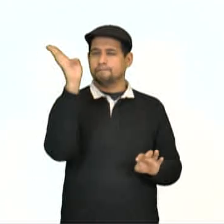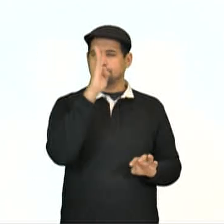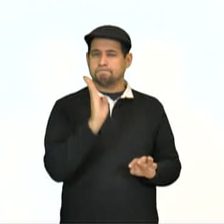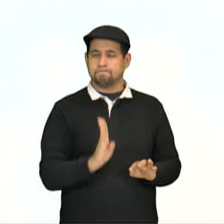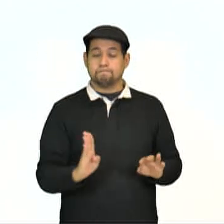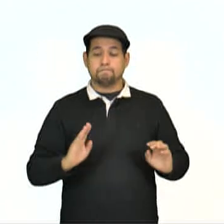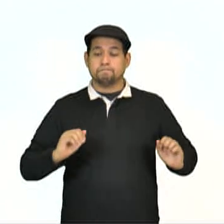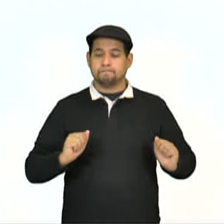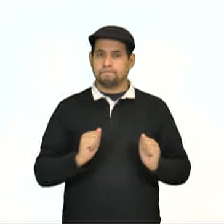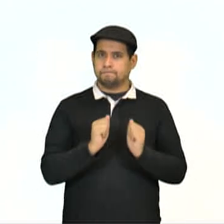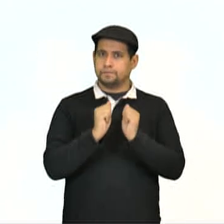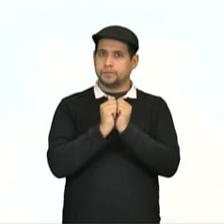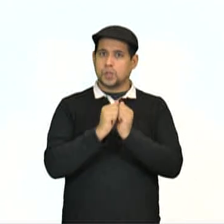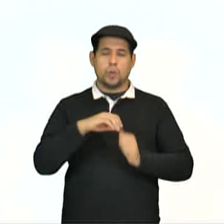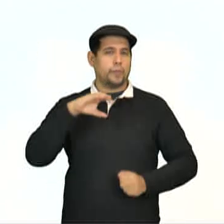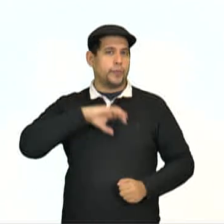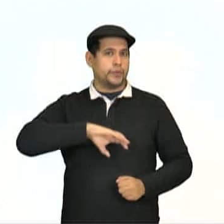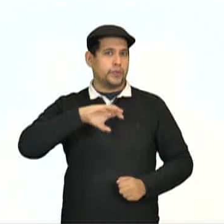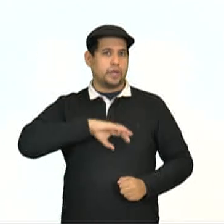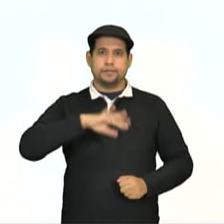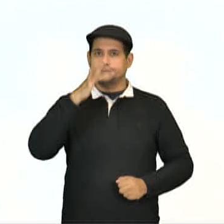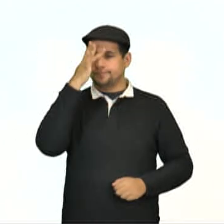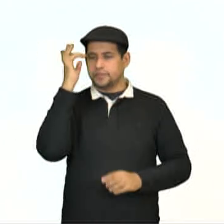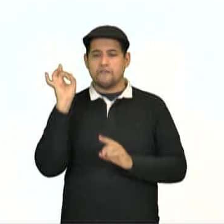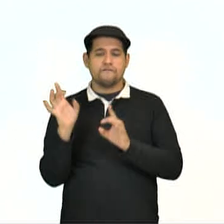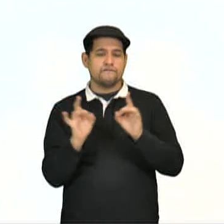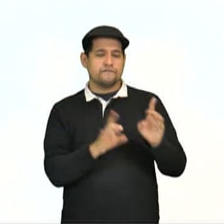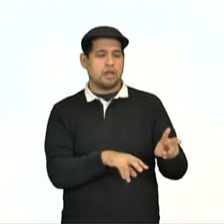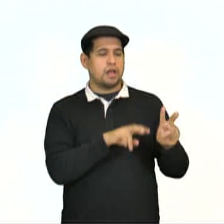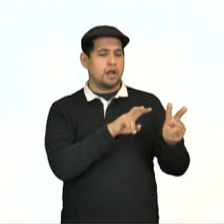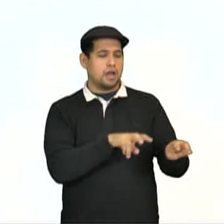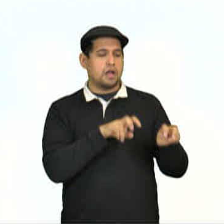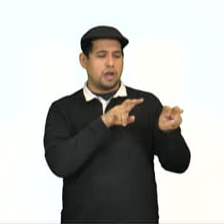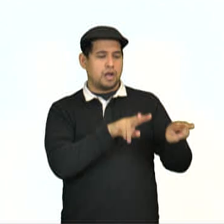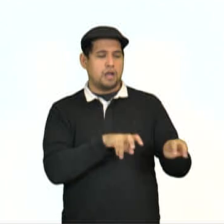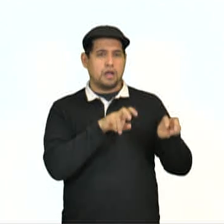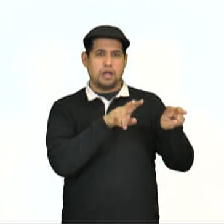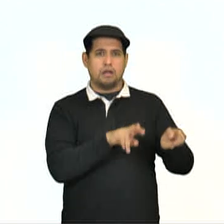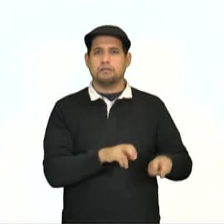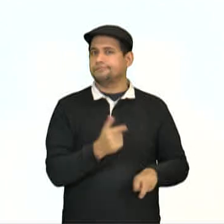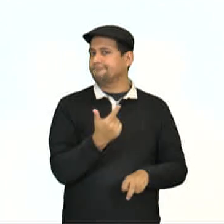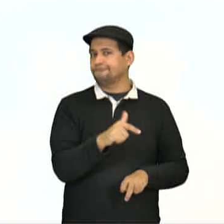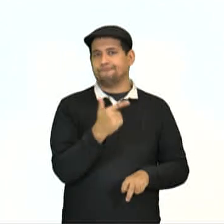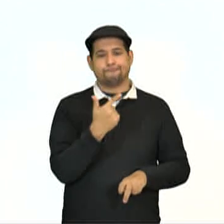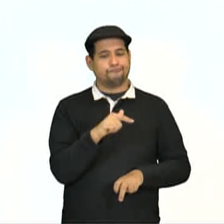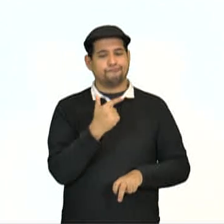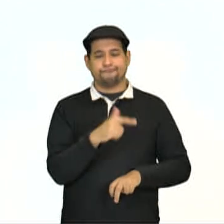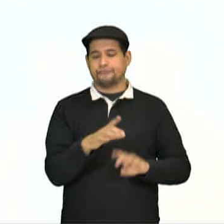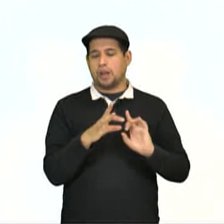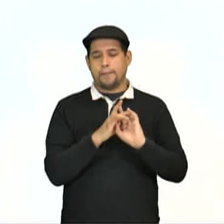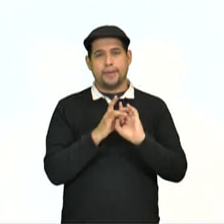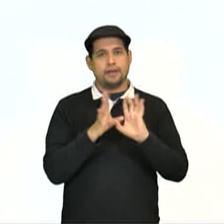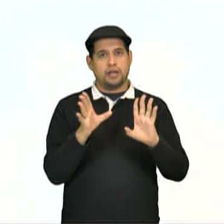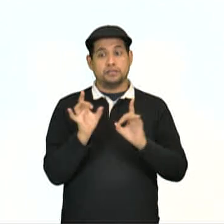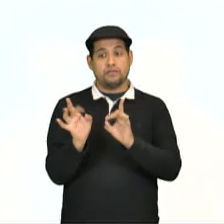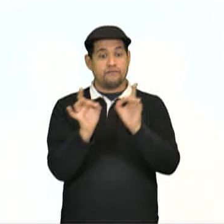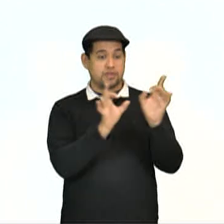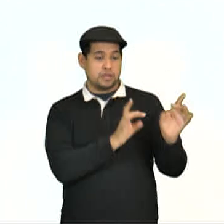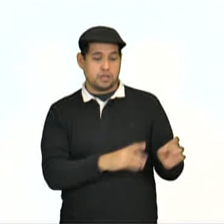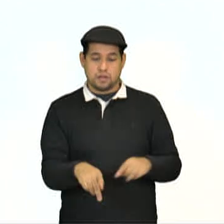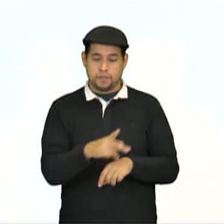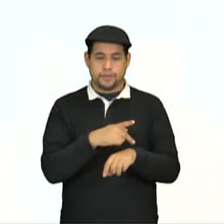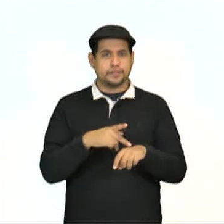com Portugal. Os comerciantes, os agricultores, eles não tinham uma liberdade de comércio com outras